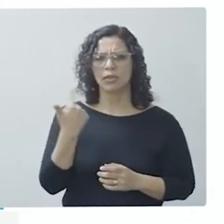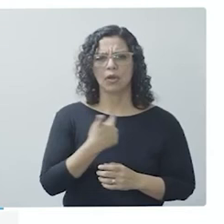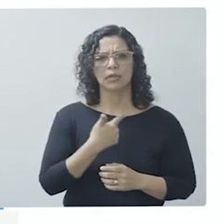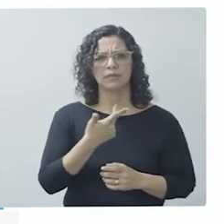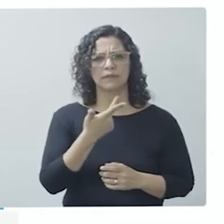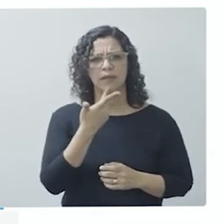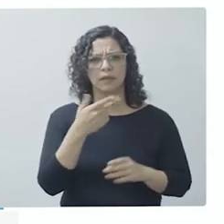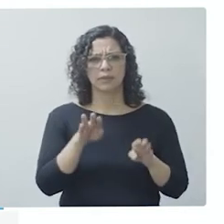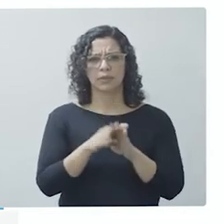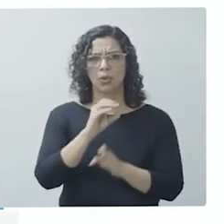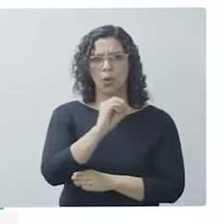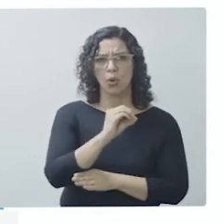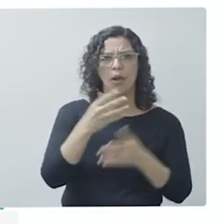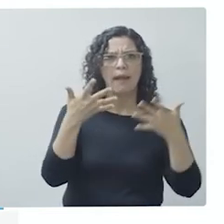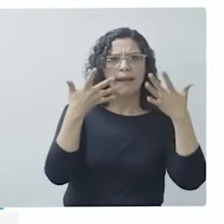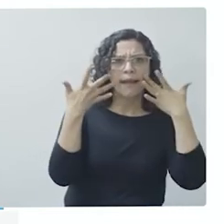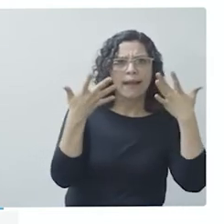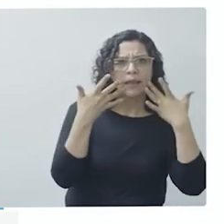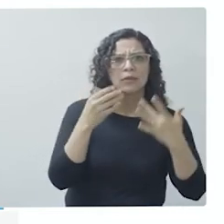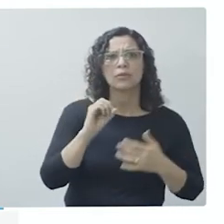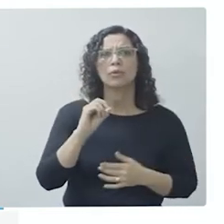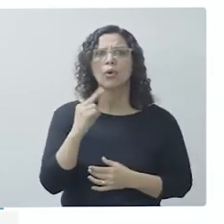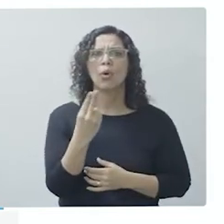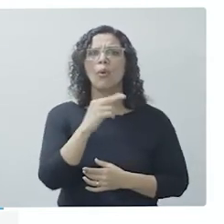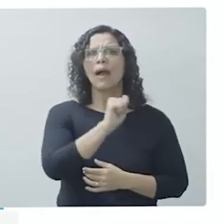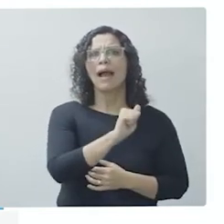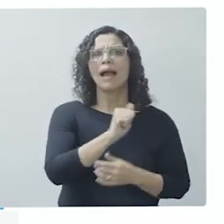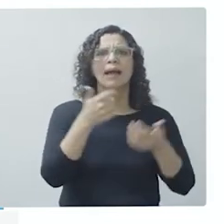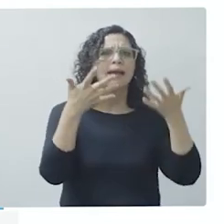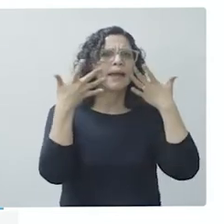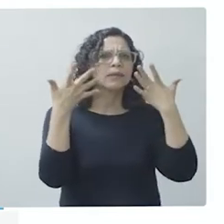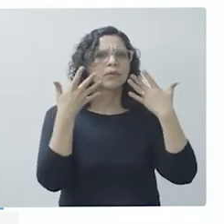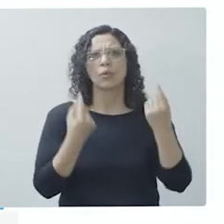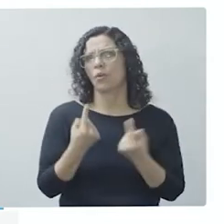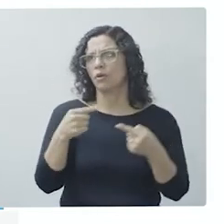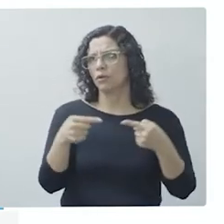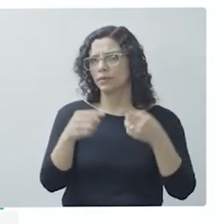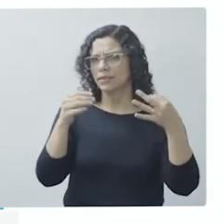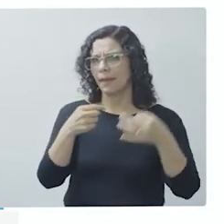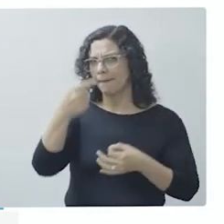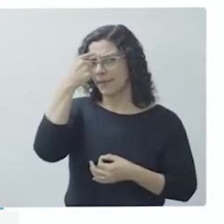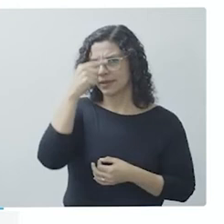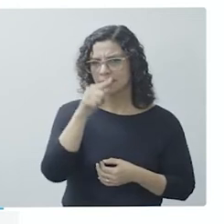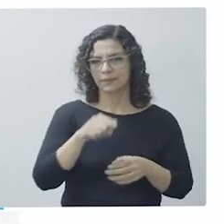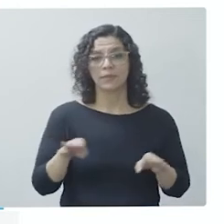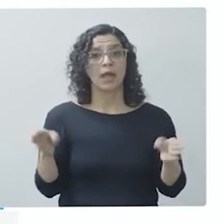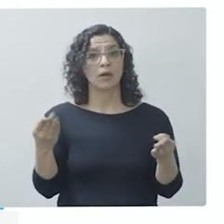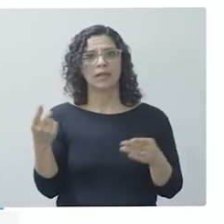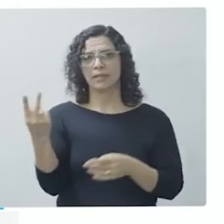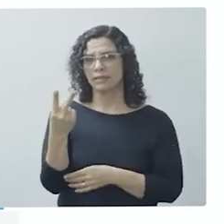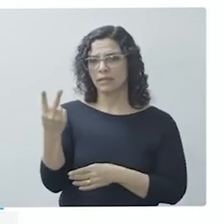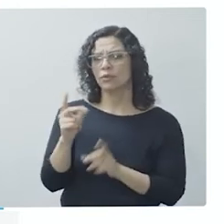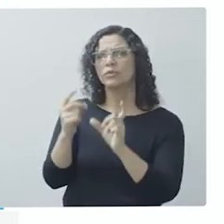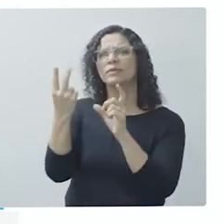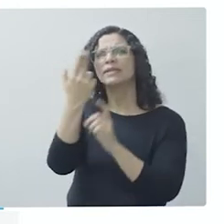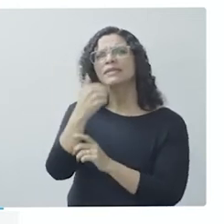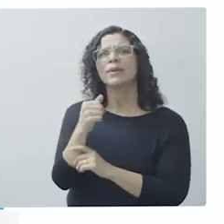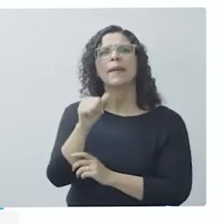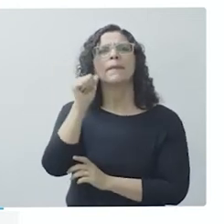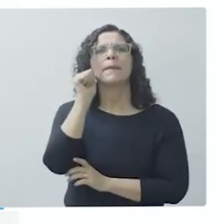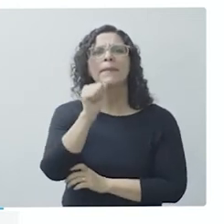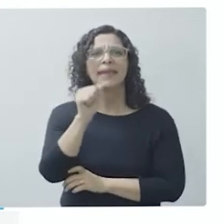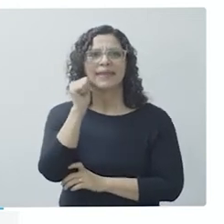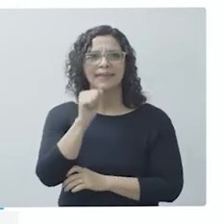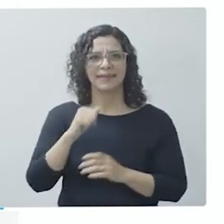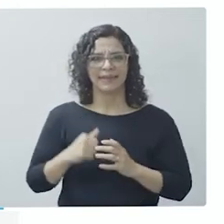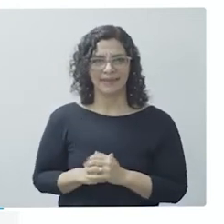falamos o gato ou a gato. Pensem aí. A segunda imagem é